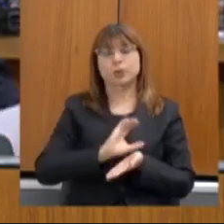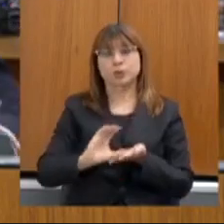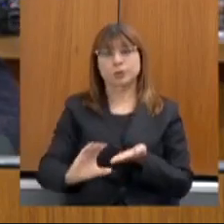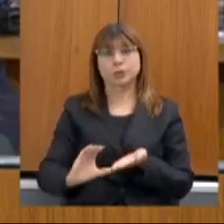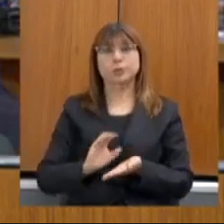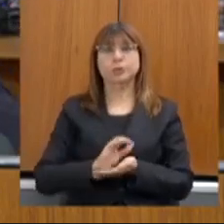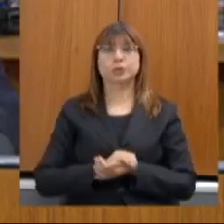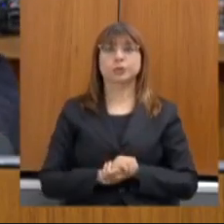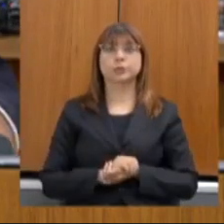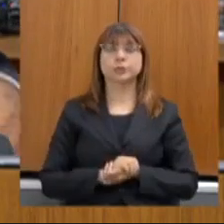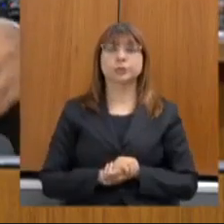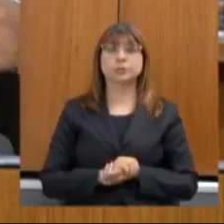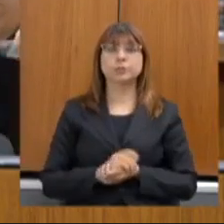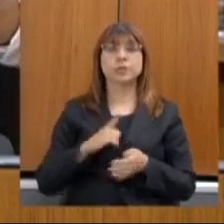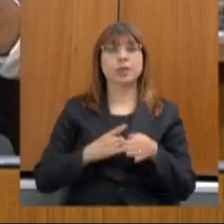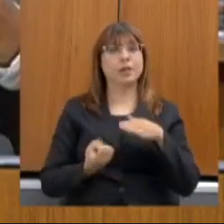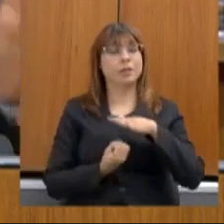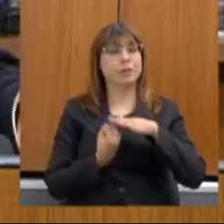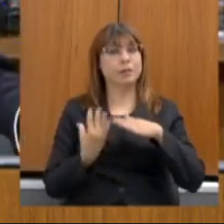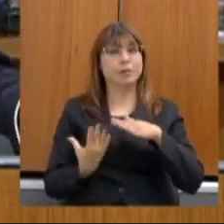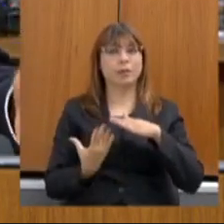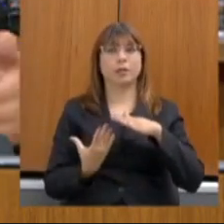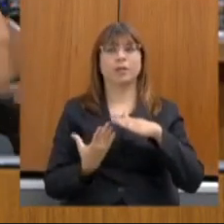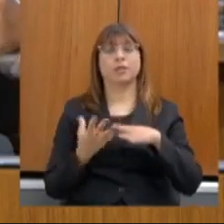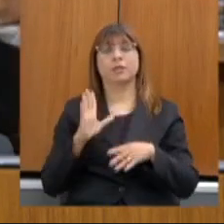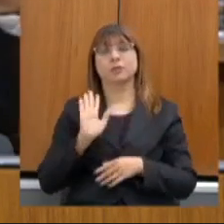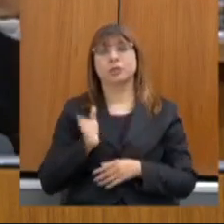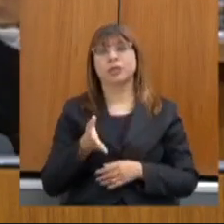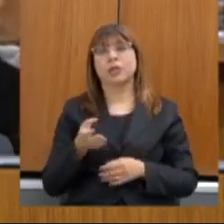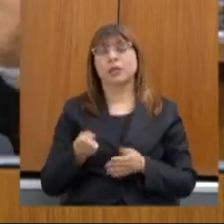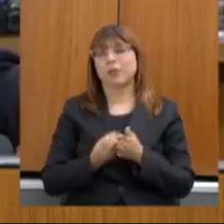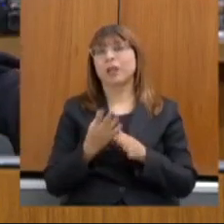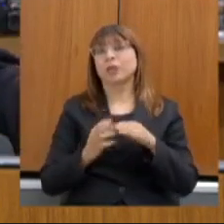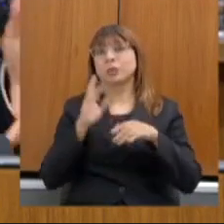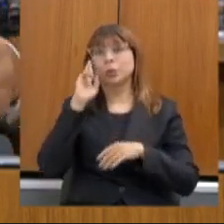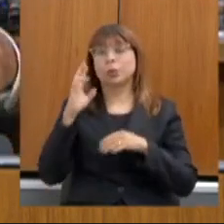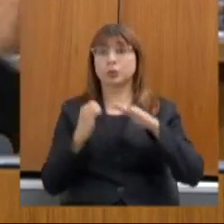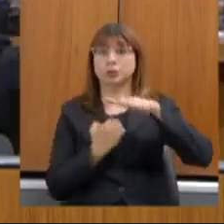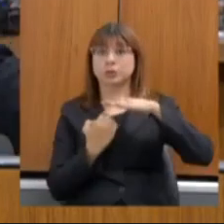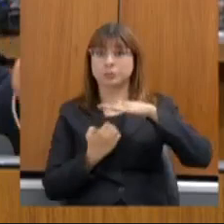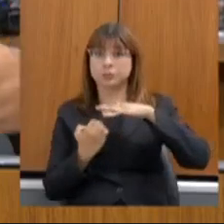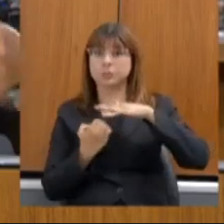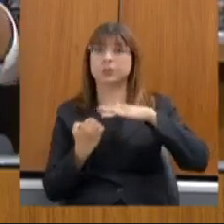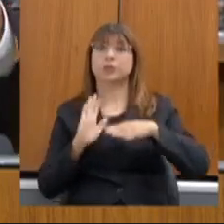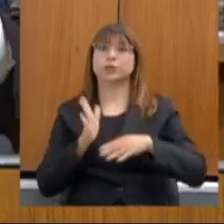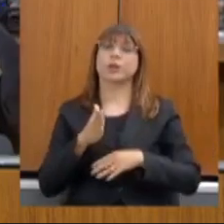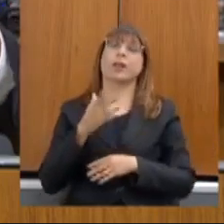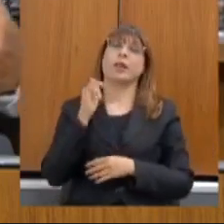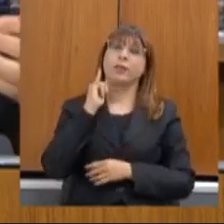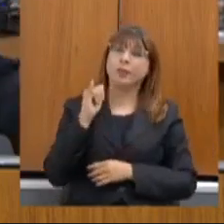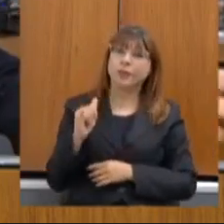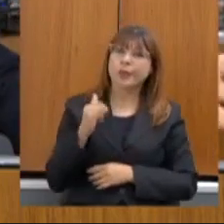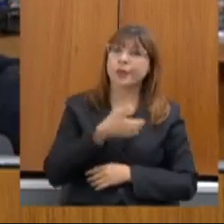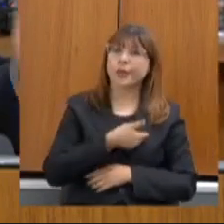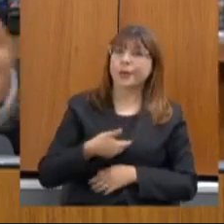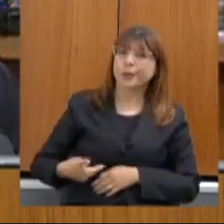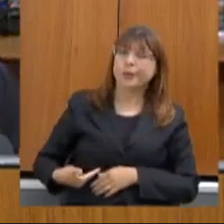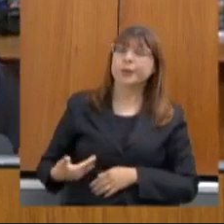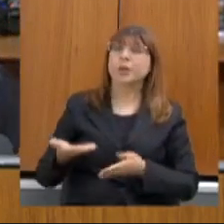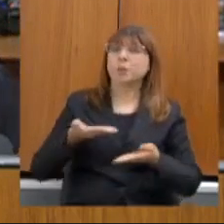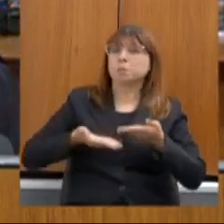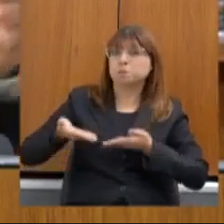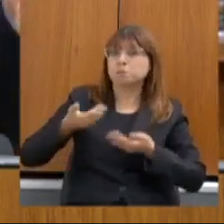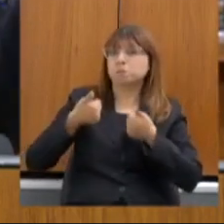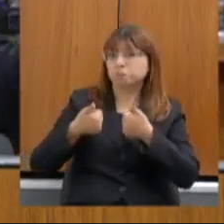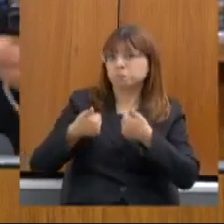e vários empresários né já havia na comissão já vieram de Oliveira o governador tem sido muito bem